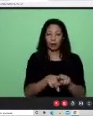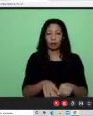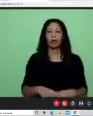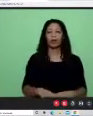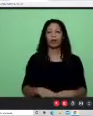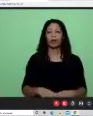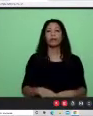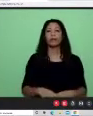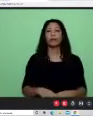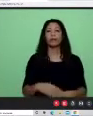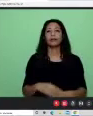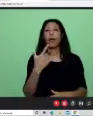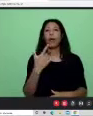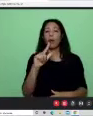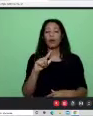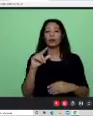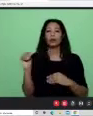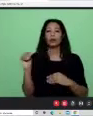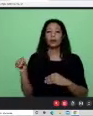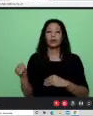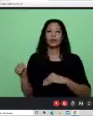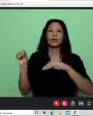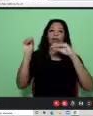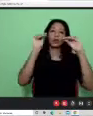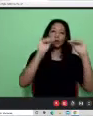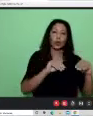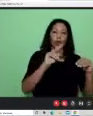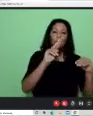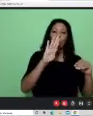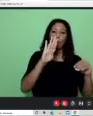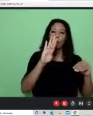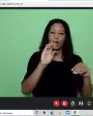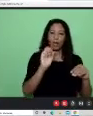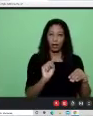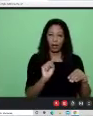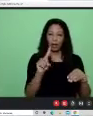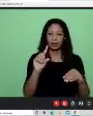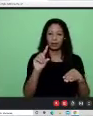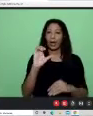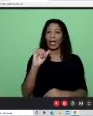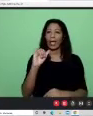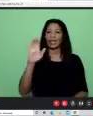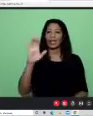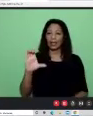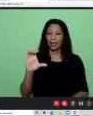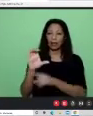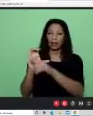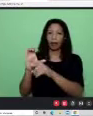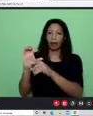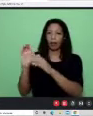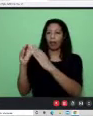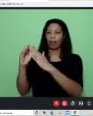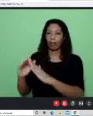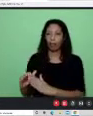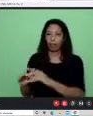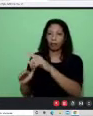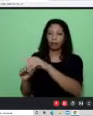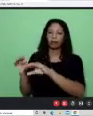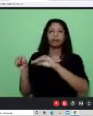Solicitamos também a transferência da UBS do CAI, que está lá caindo os pedaços, para lá.